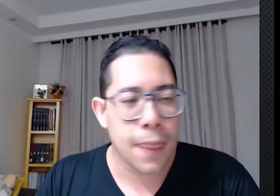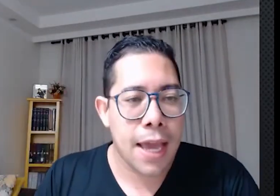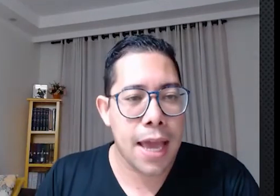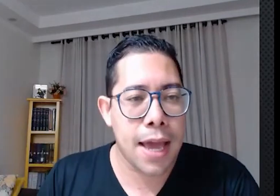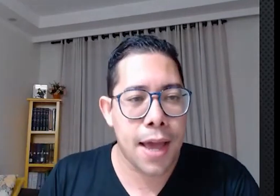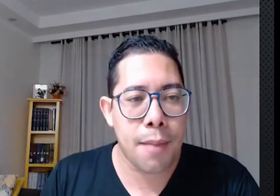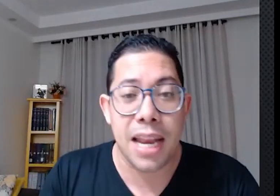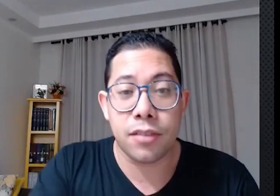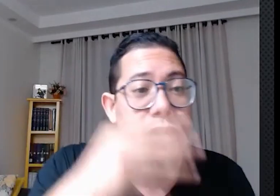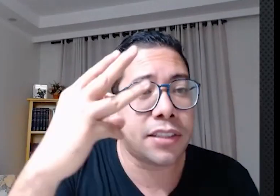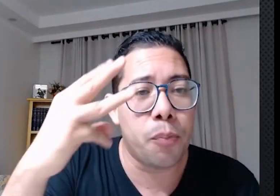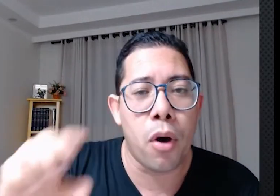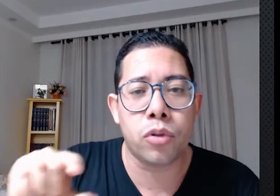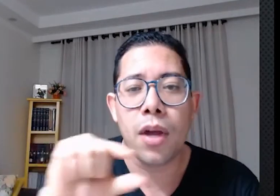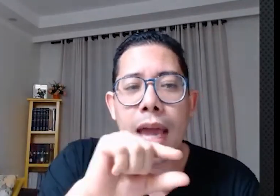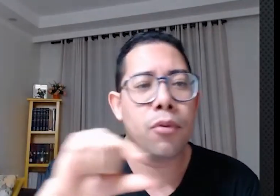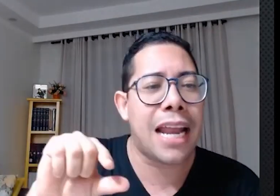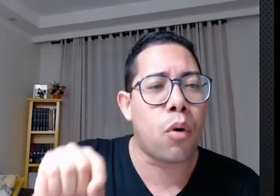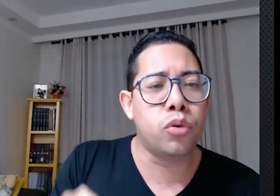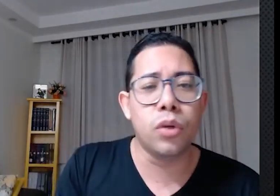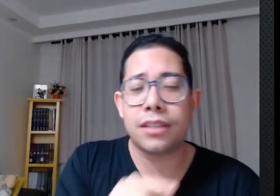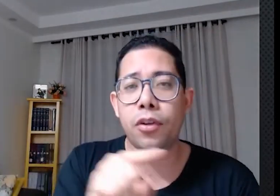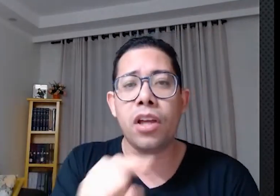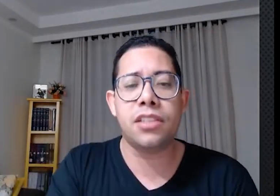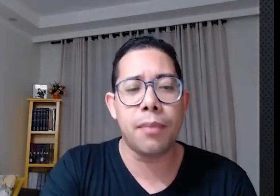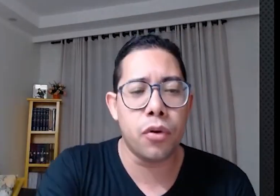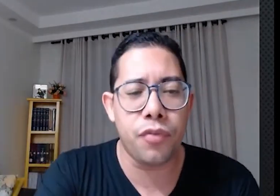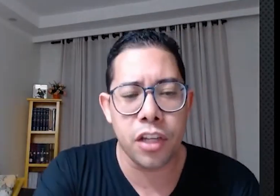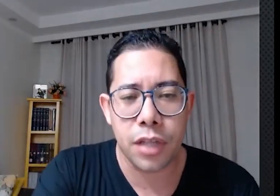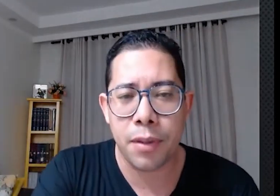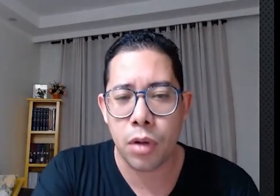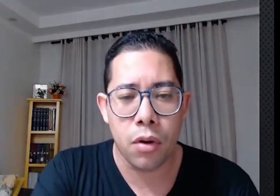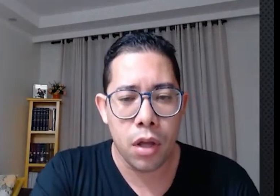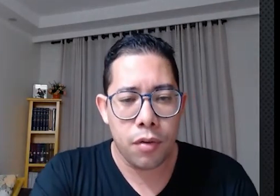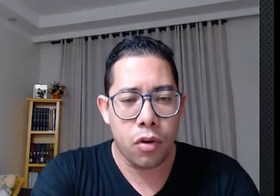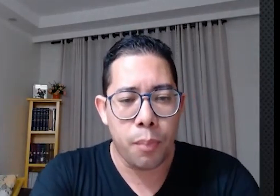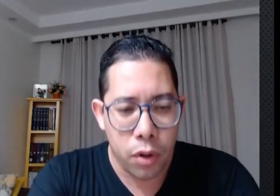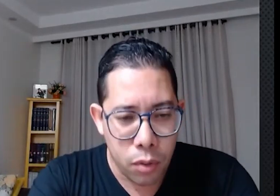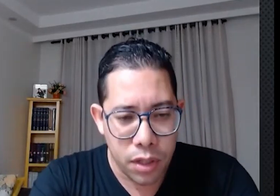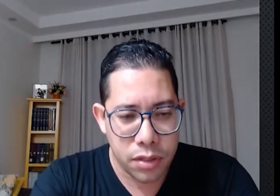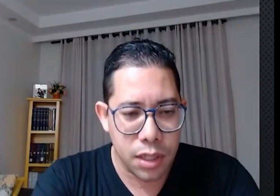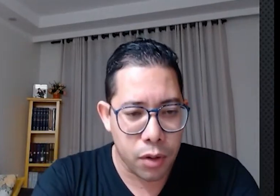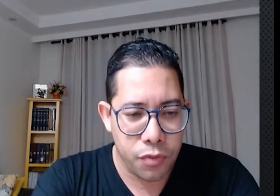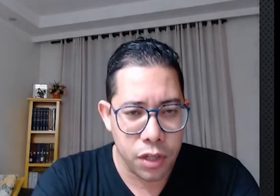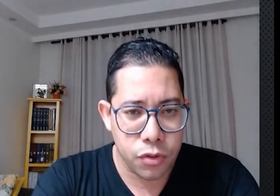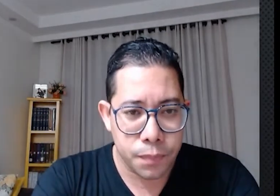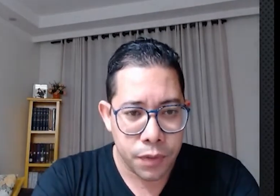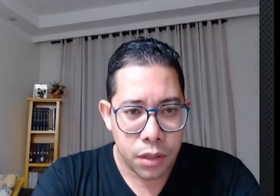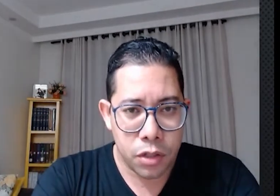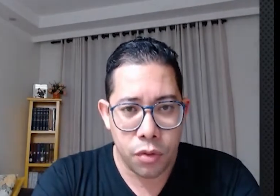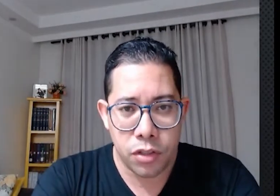bem. Beleza, o terceiro ponto é mudar a cultura. Ficou em cima aí o vídeo, tá, pessoal? Ficou um pouco em cima o